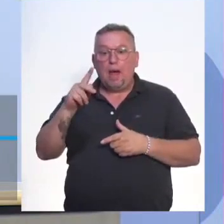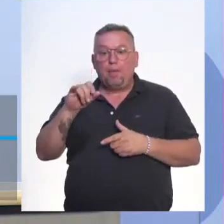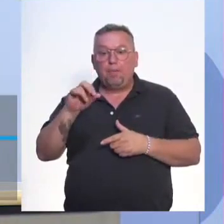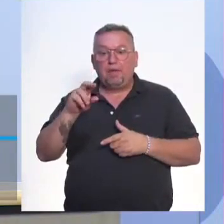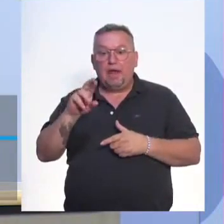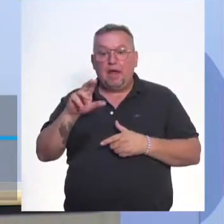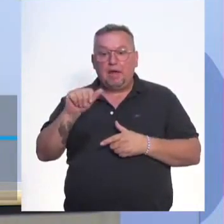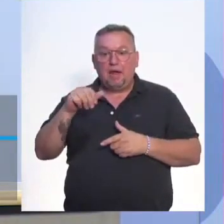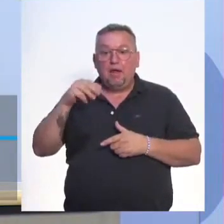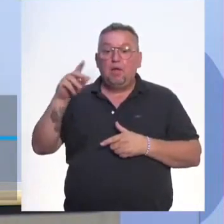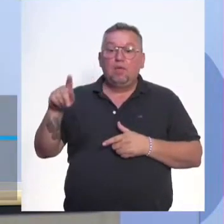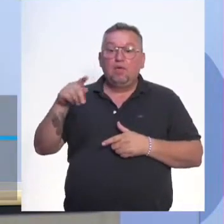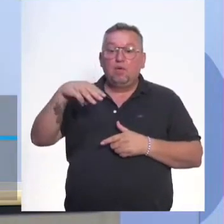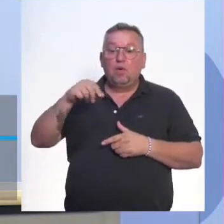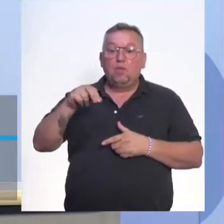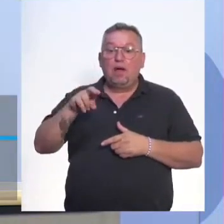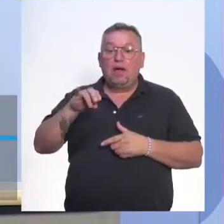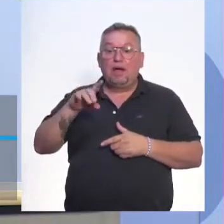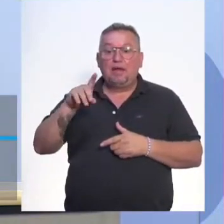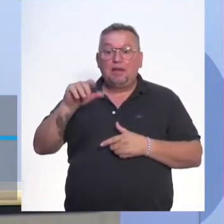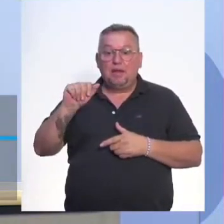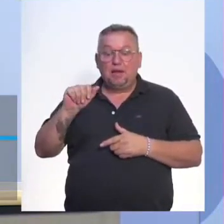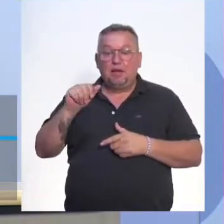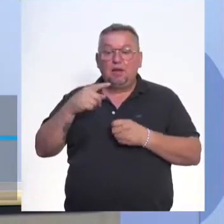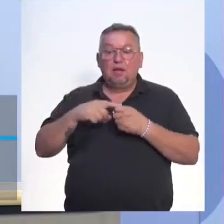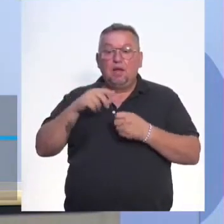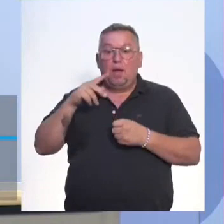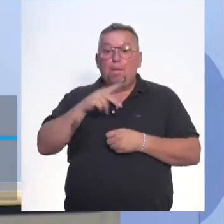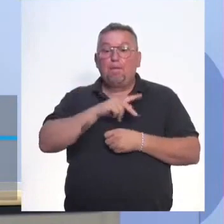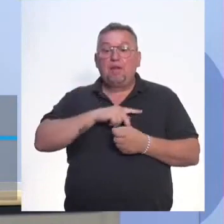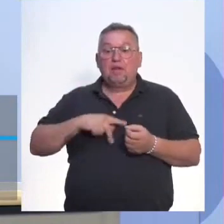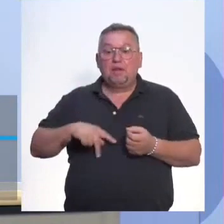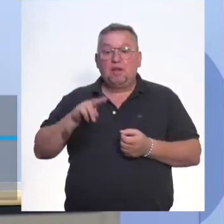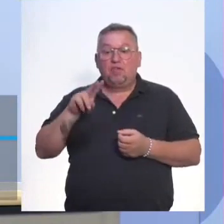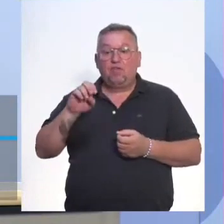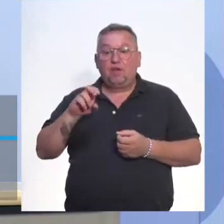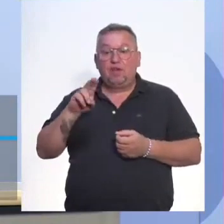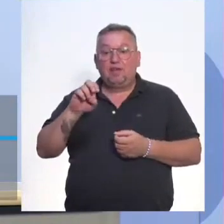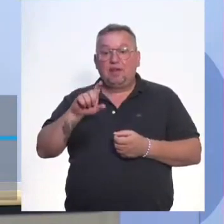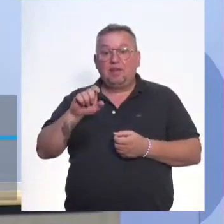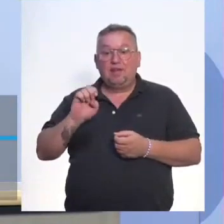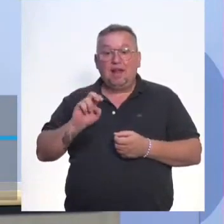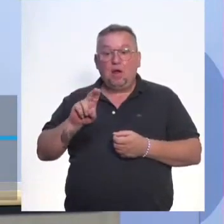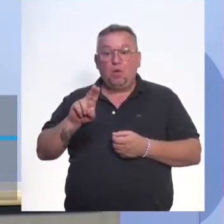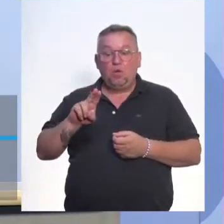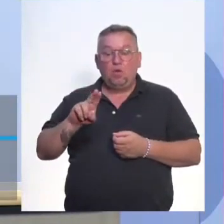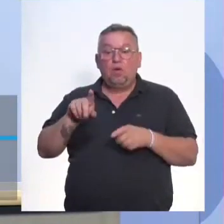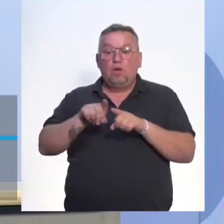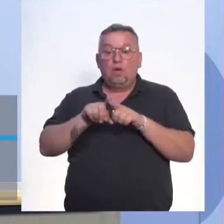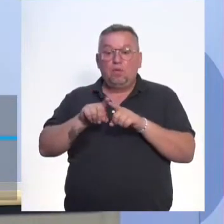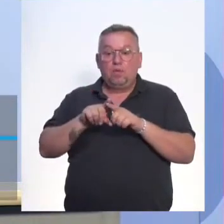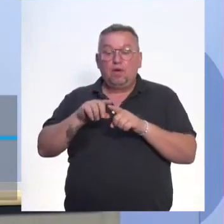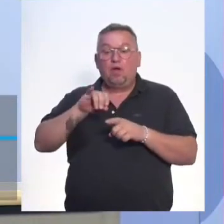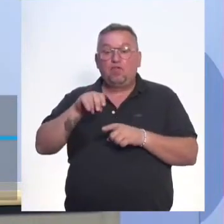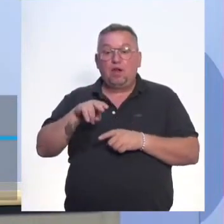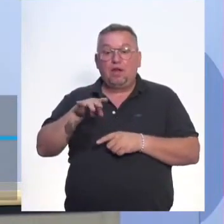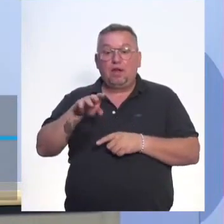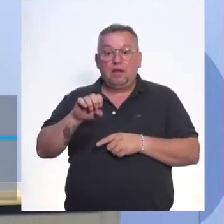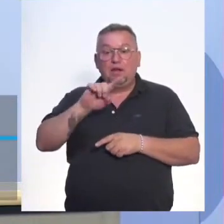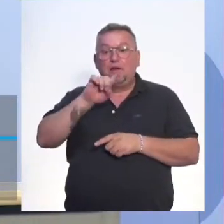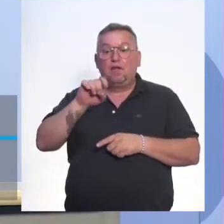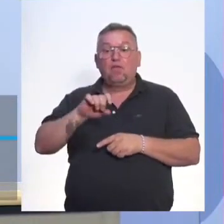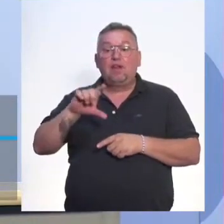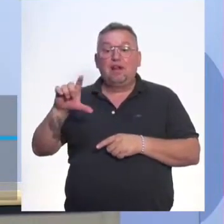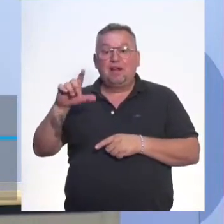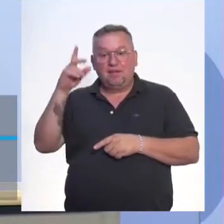Professora Marilda, de Presidente Venceslau, olha. A professora Jaqueline, da Escola Caetano, da Zona Leste, aqui de São